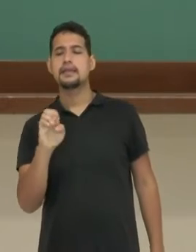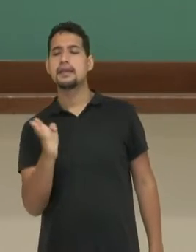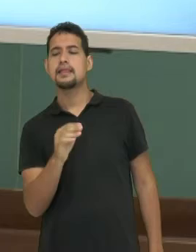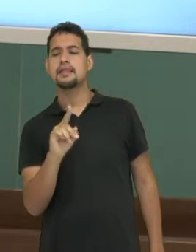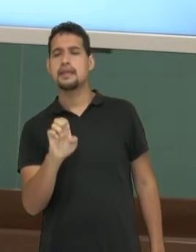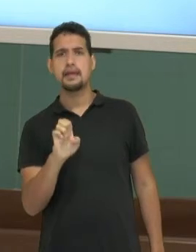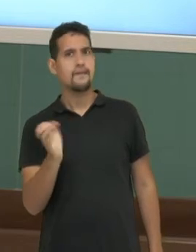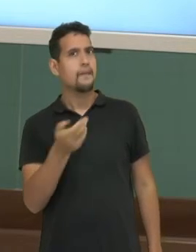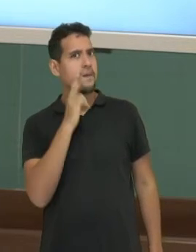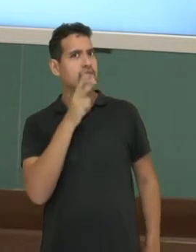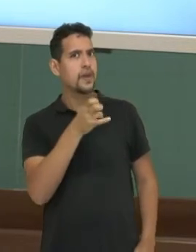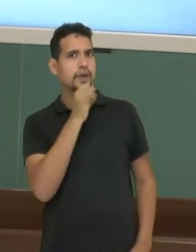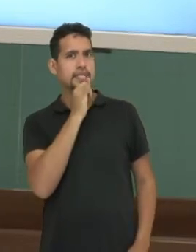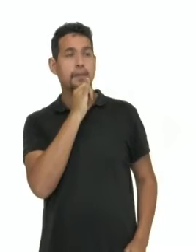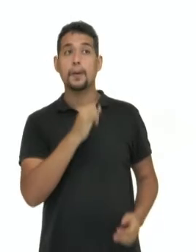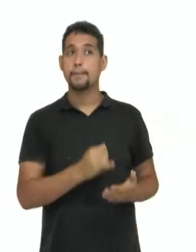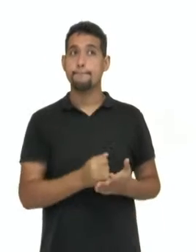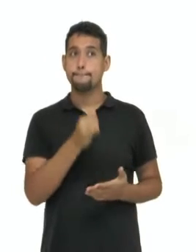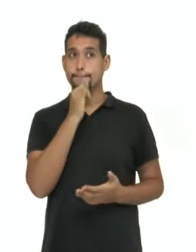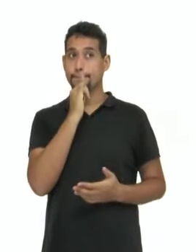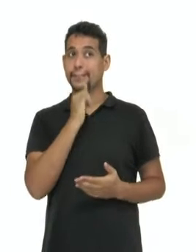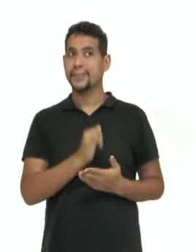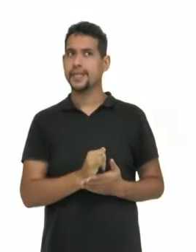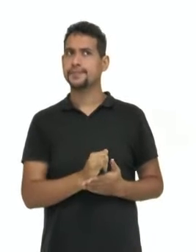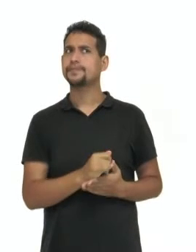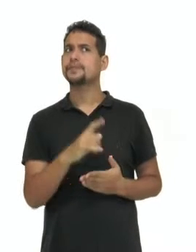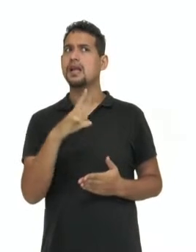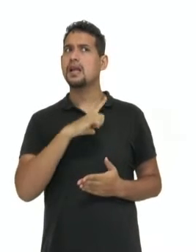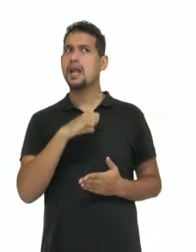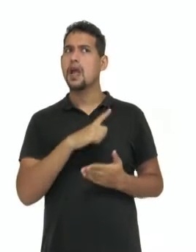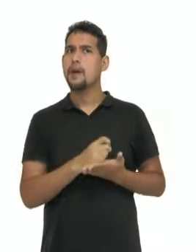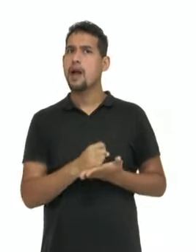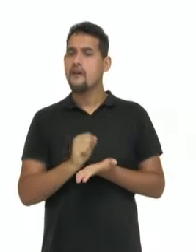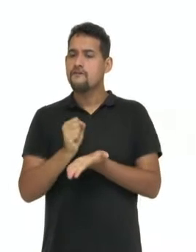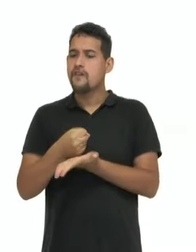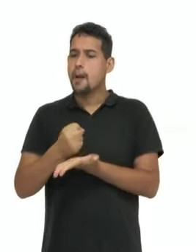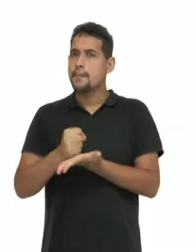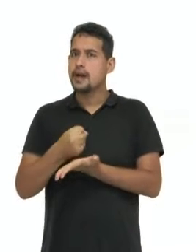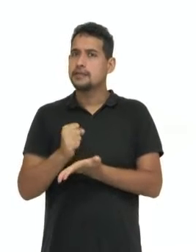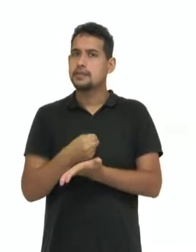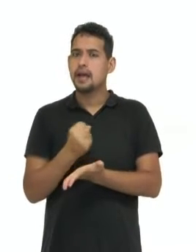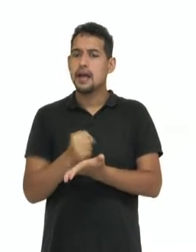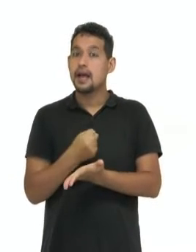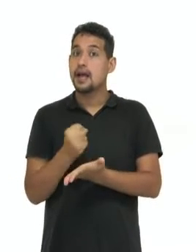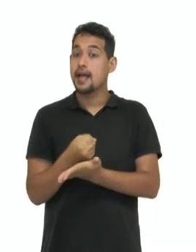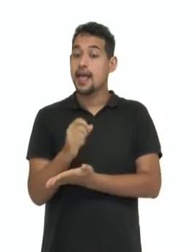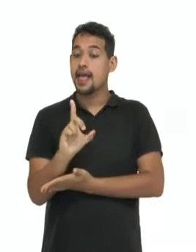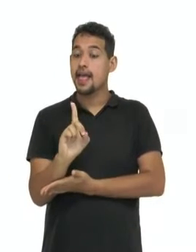exemplo. Aqui, exemplo, hay una farmacia delante de la